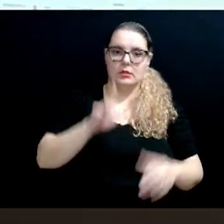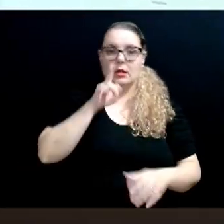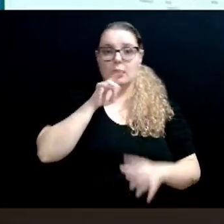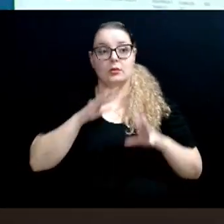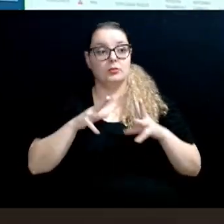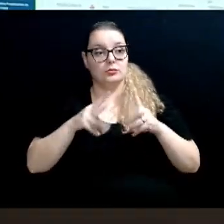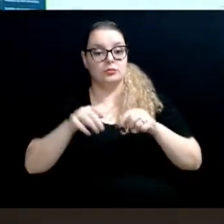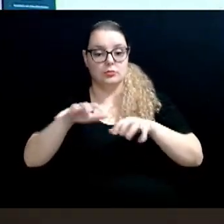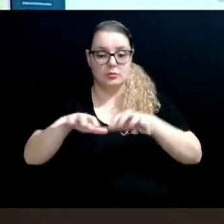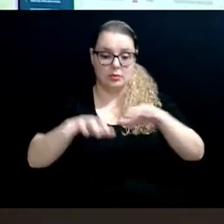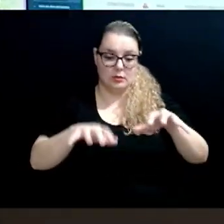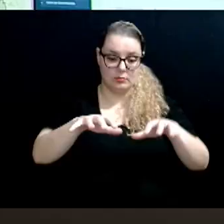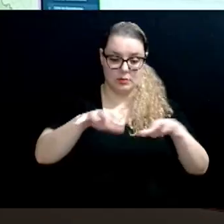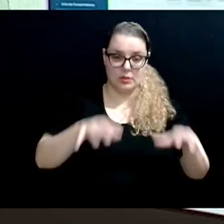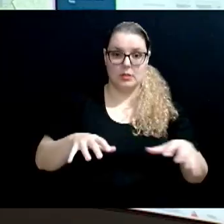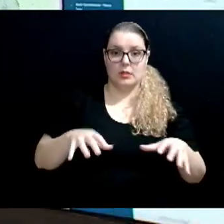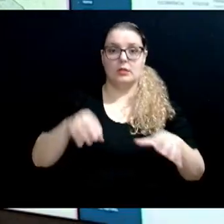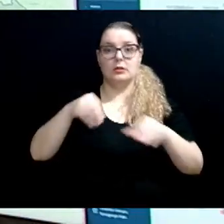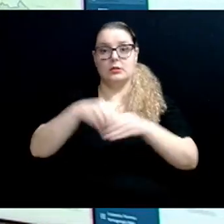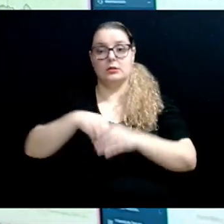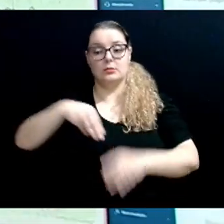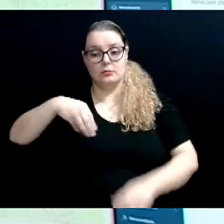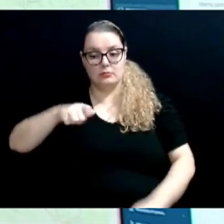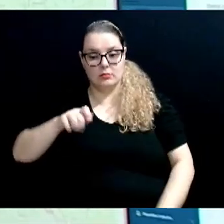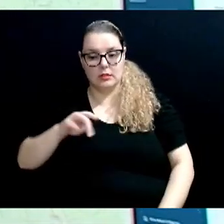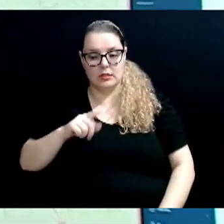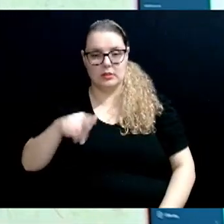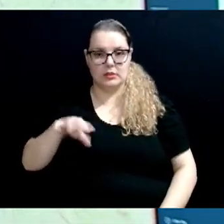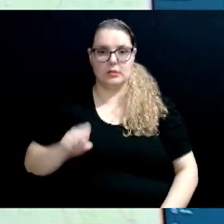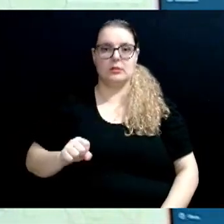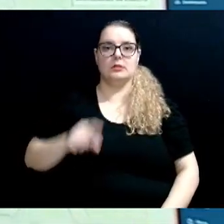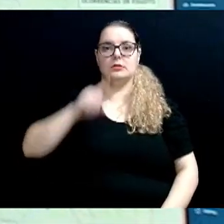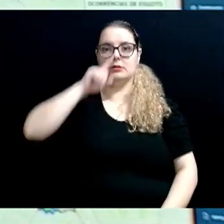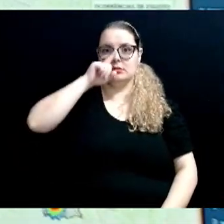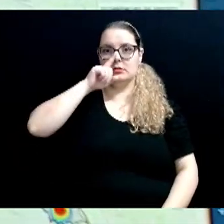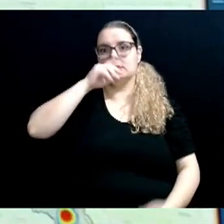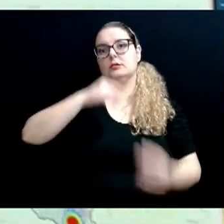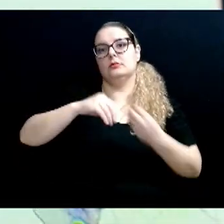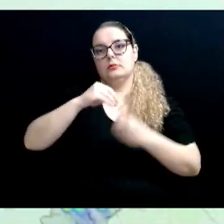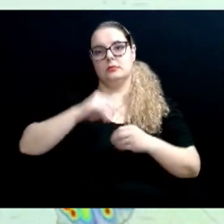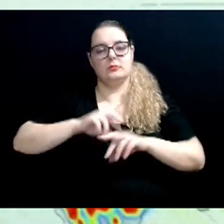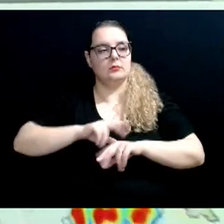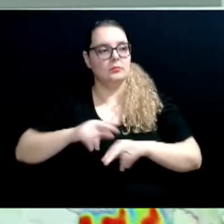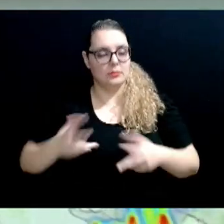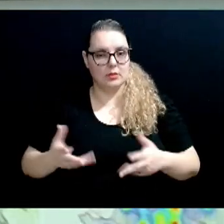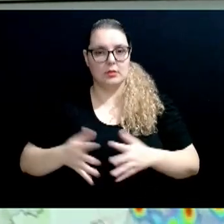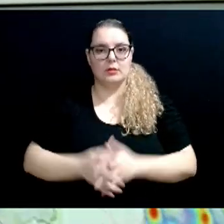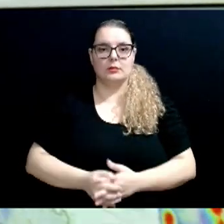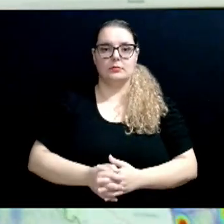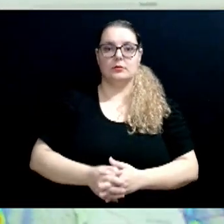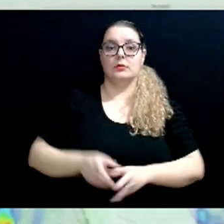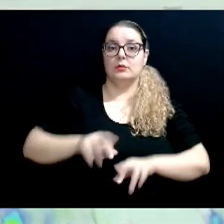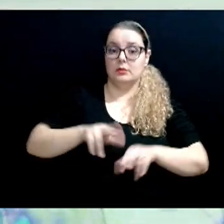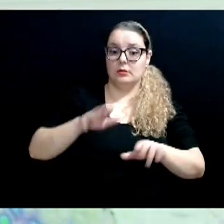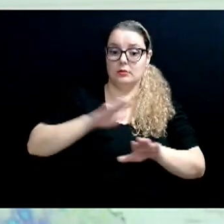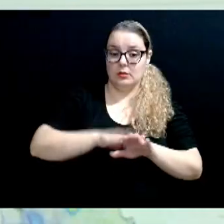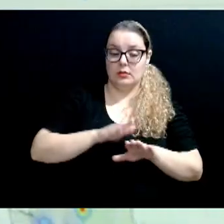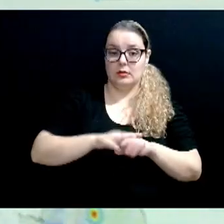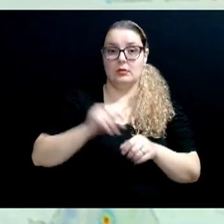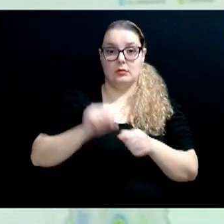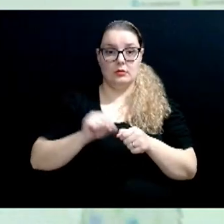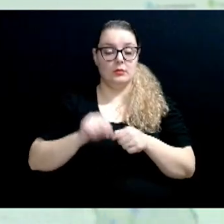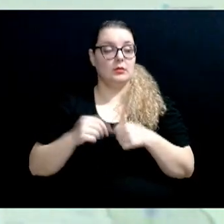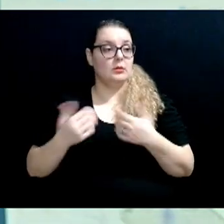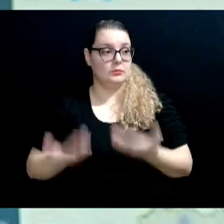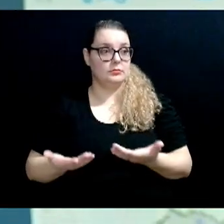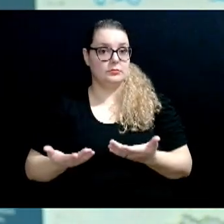de uma matriz de risco é elencado as ações de prioridade. Então, as principais ações que vêm sendo tomadas na atual gestão,